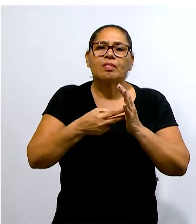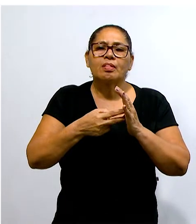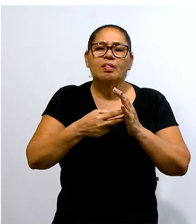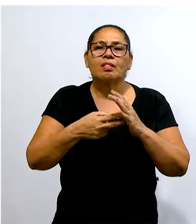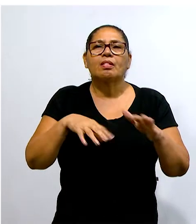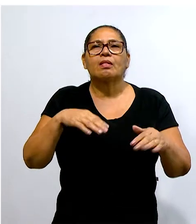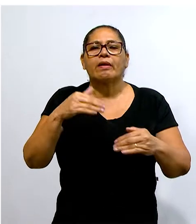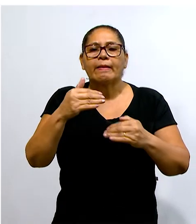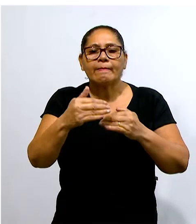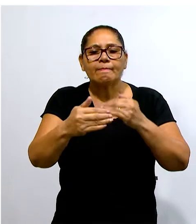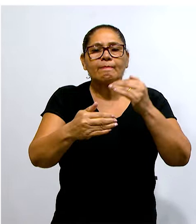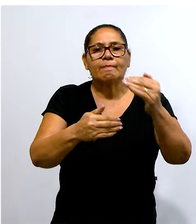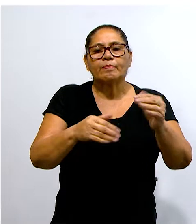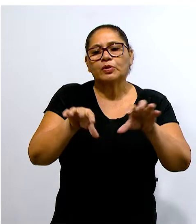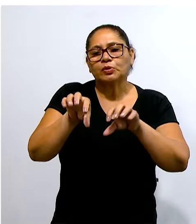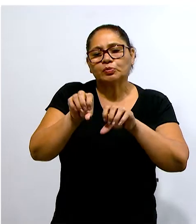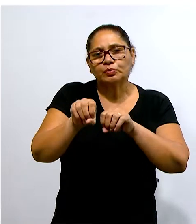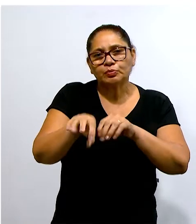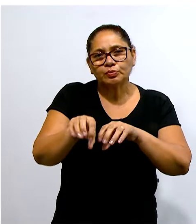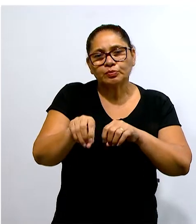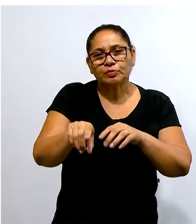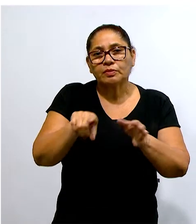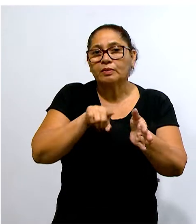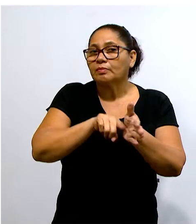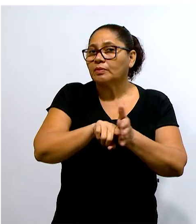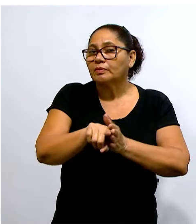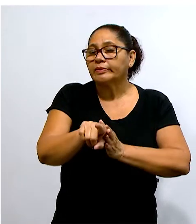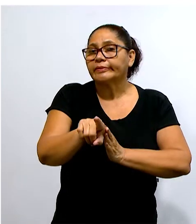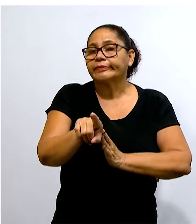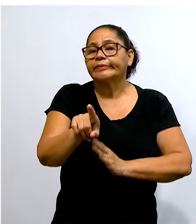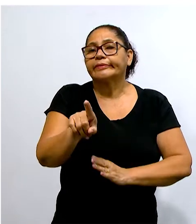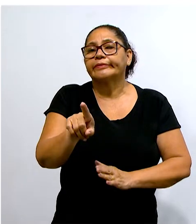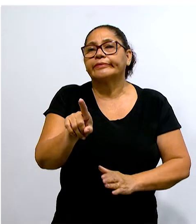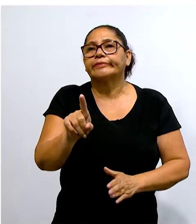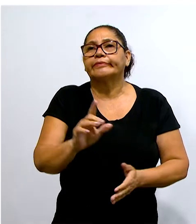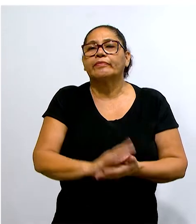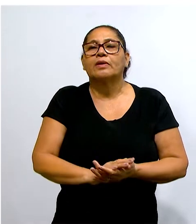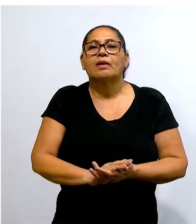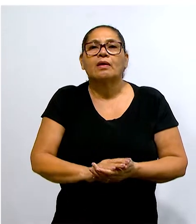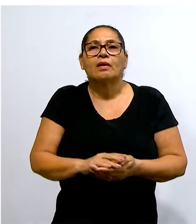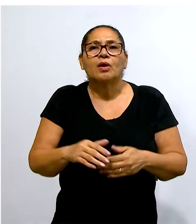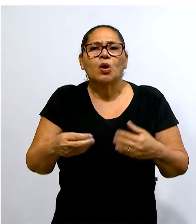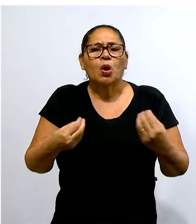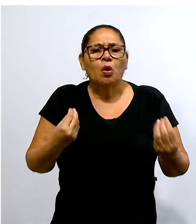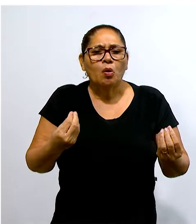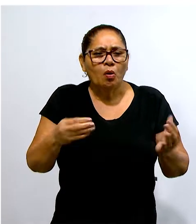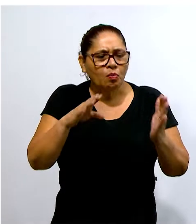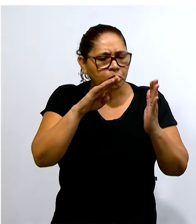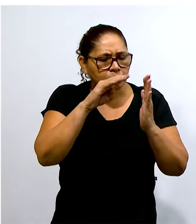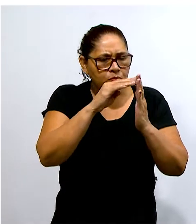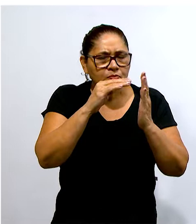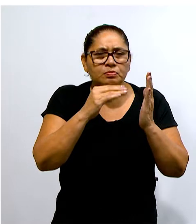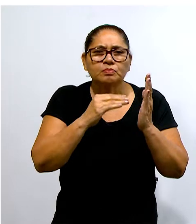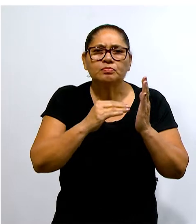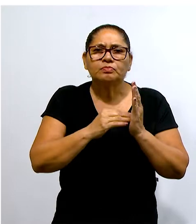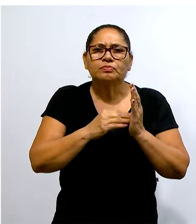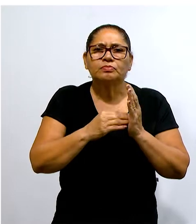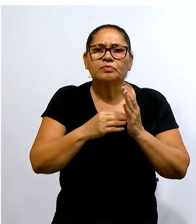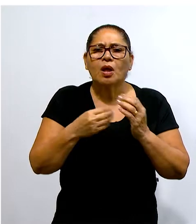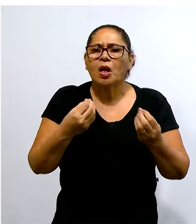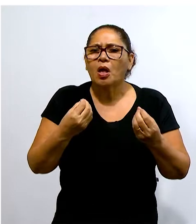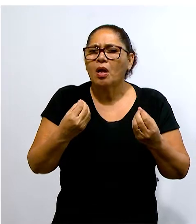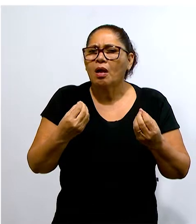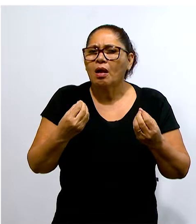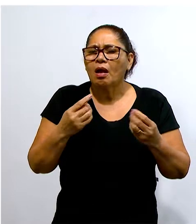de ensinar. E a pergunta principal é, mediante esse conteúdo, para que